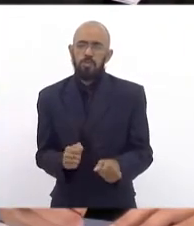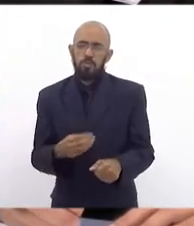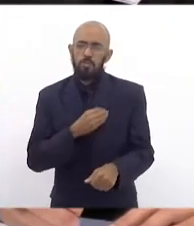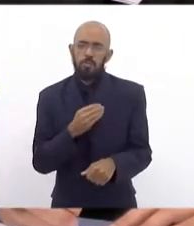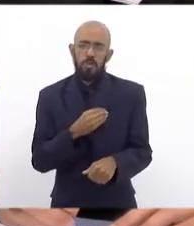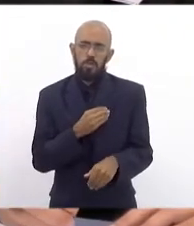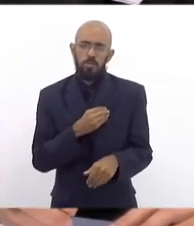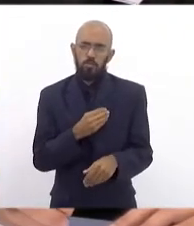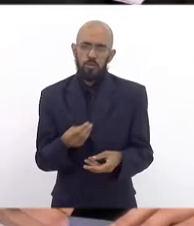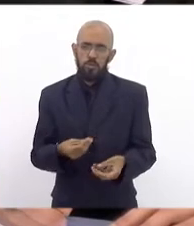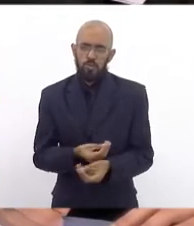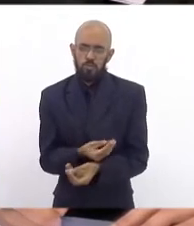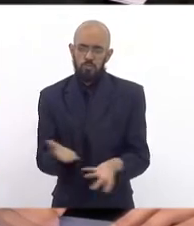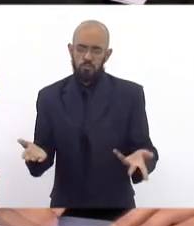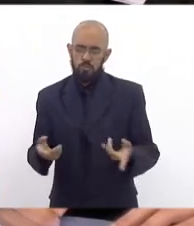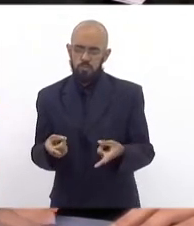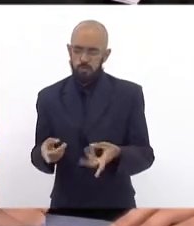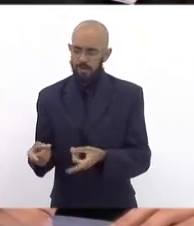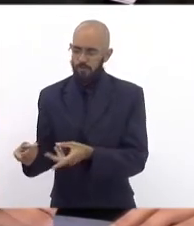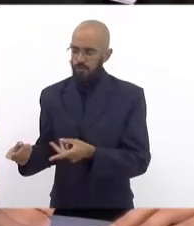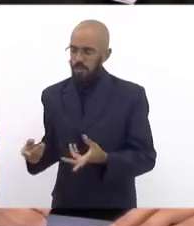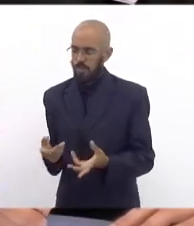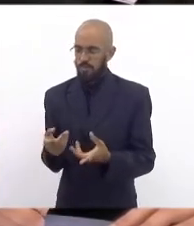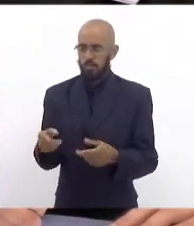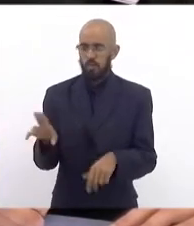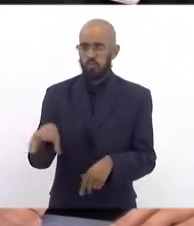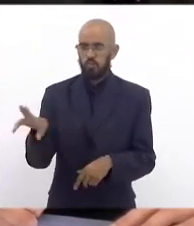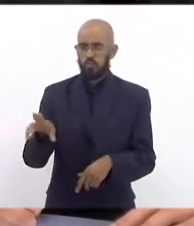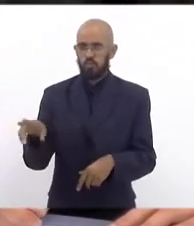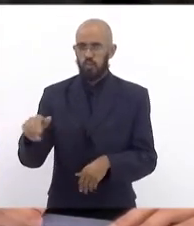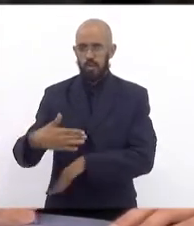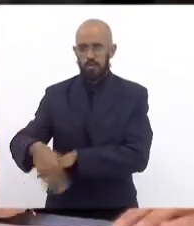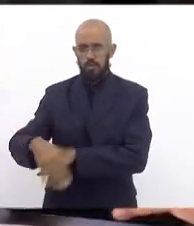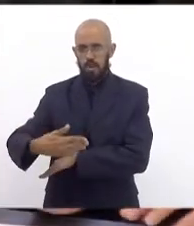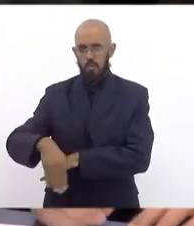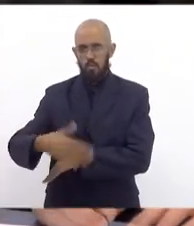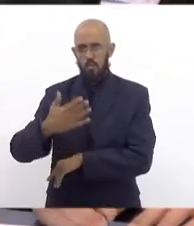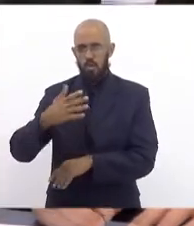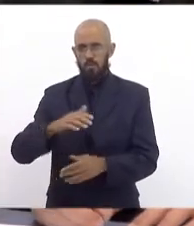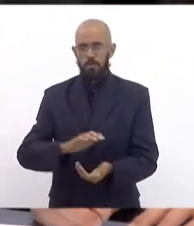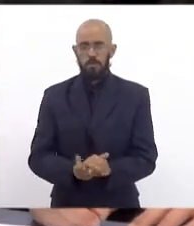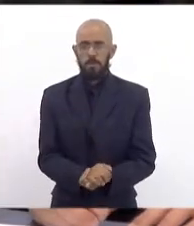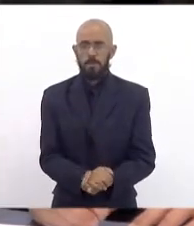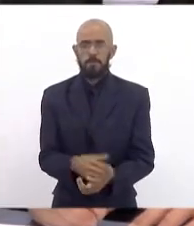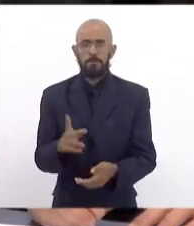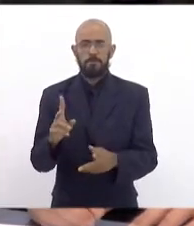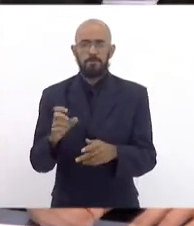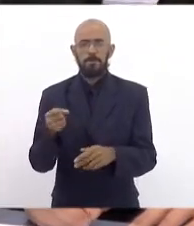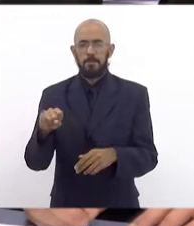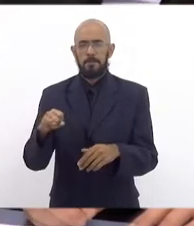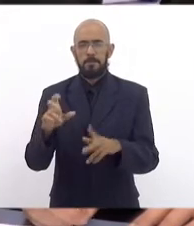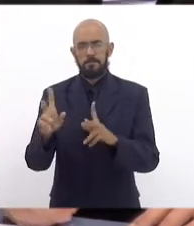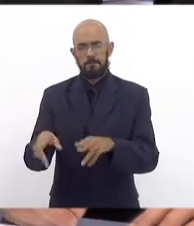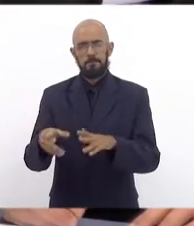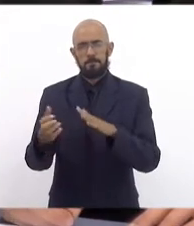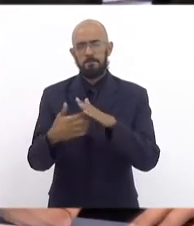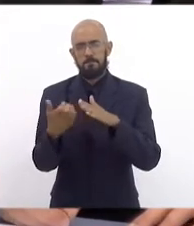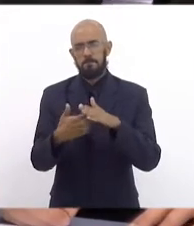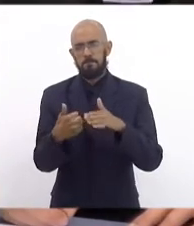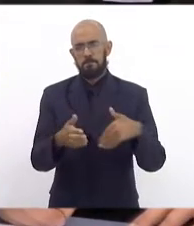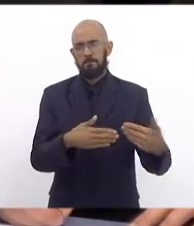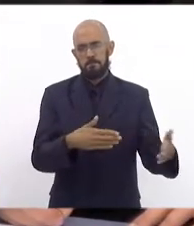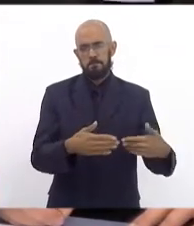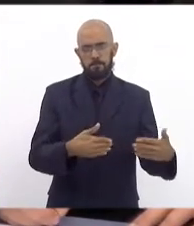estenderam o comércio varejista que for do mesmo grupo econômico ou da mesma empresa que a indústria